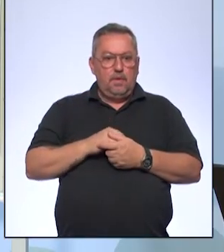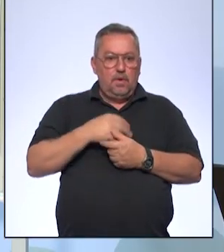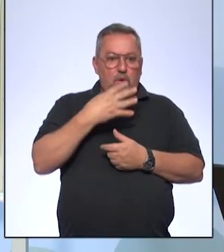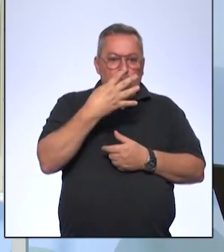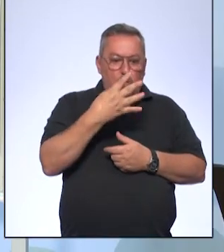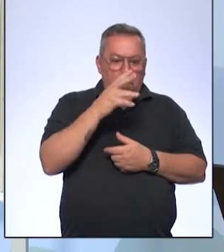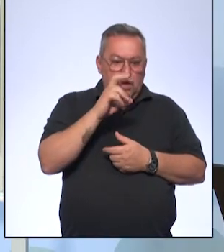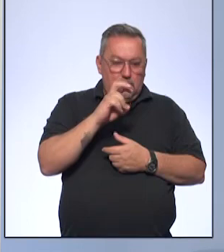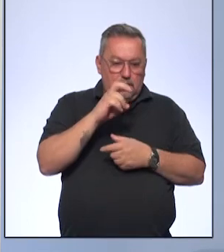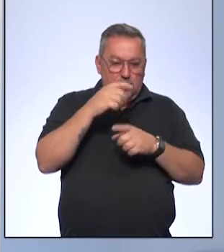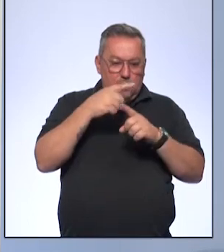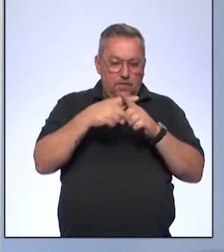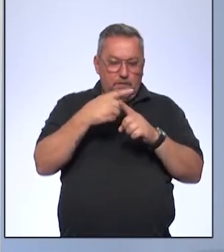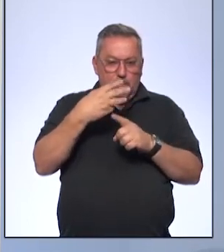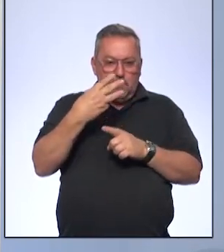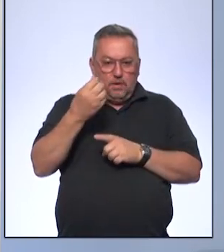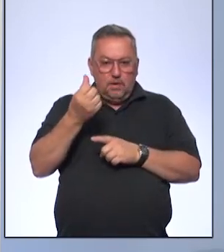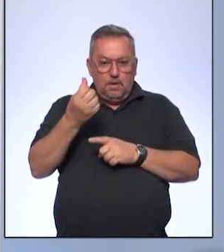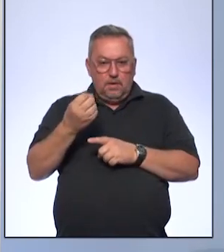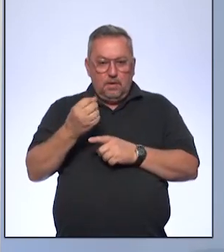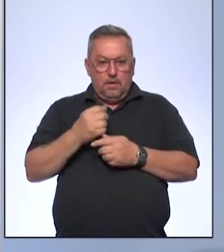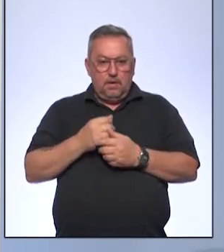45 vezes 360,